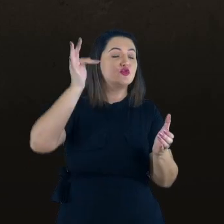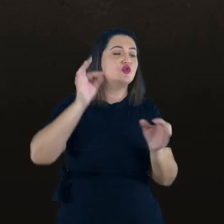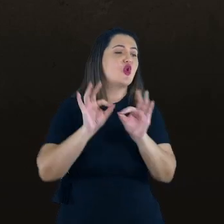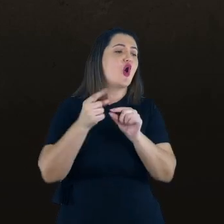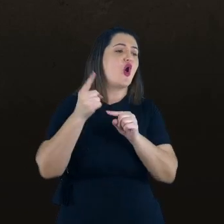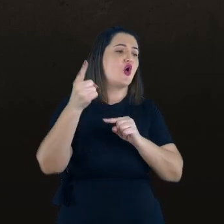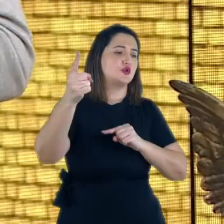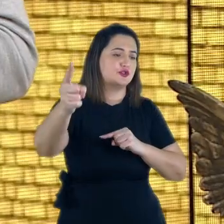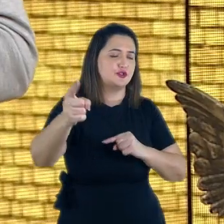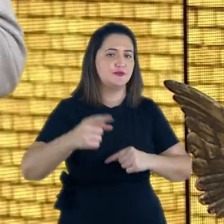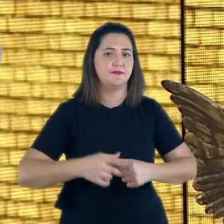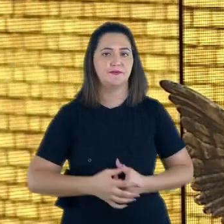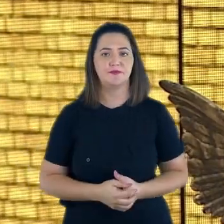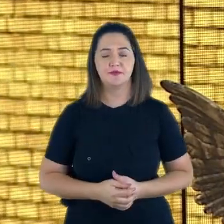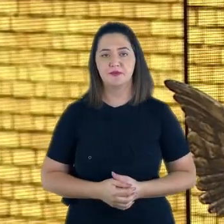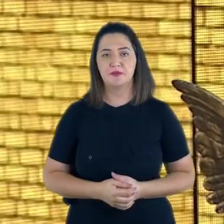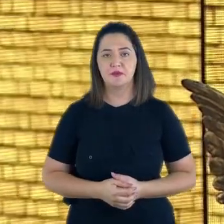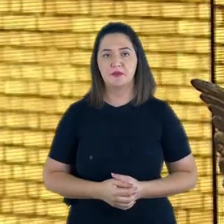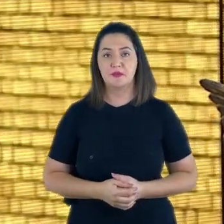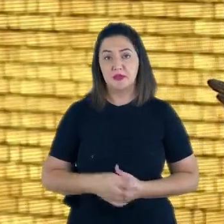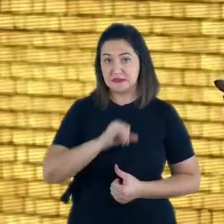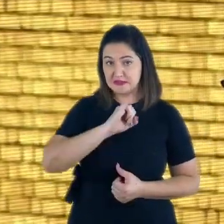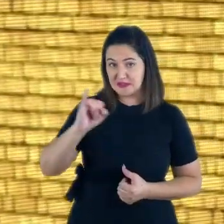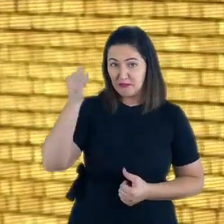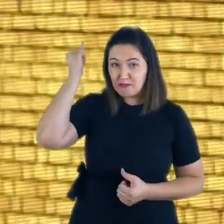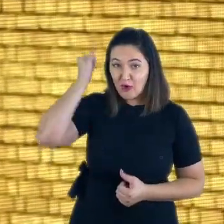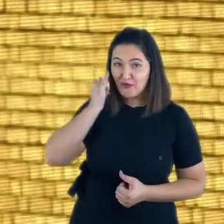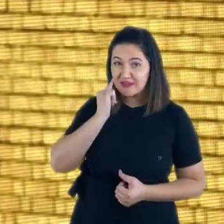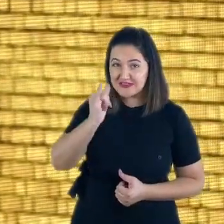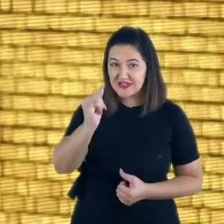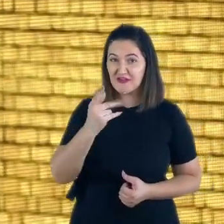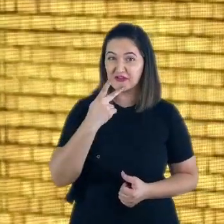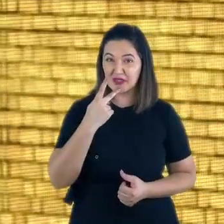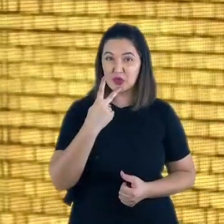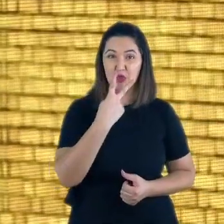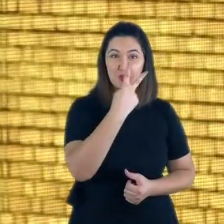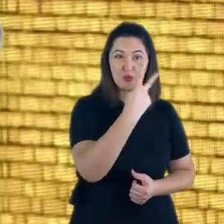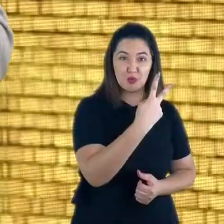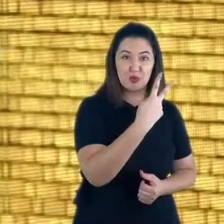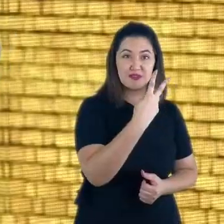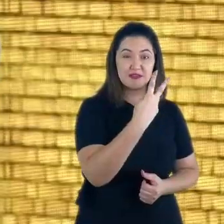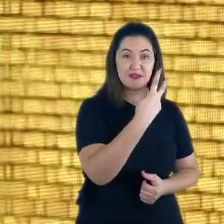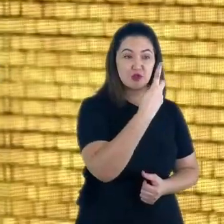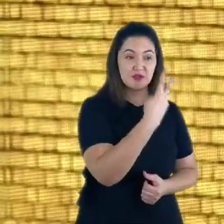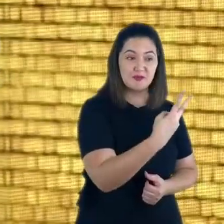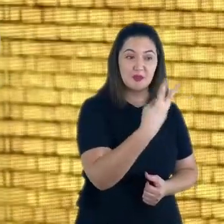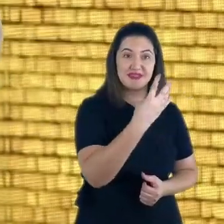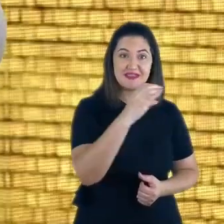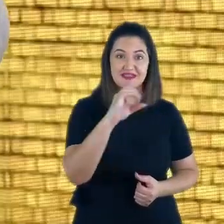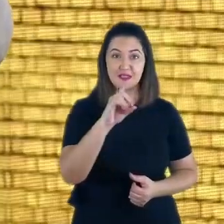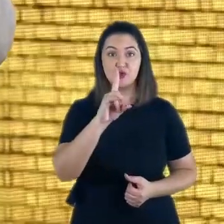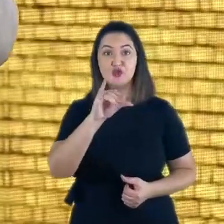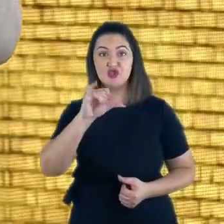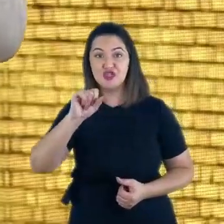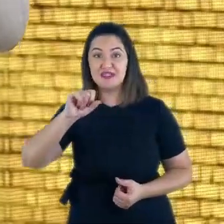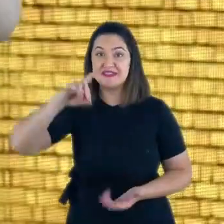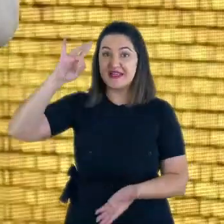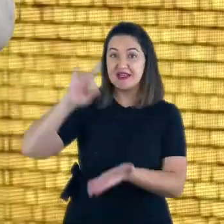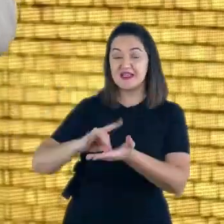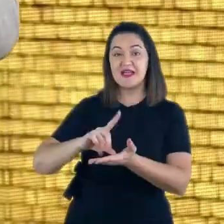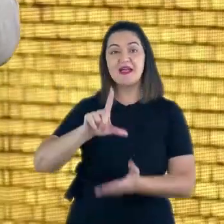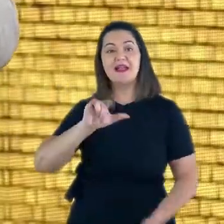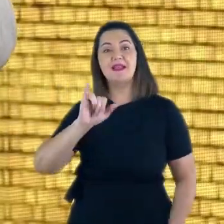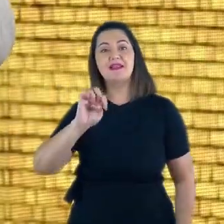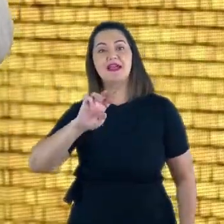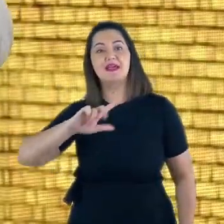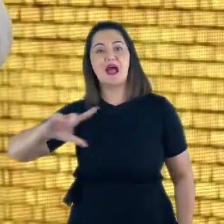verso 26. Ora, se a profecia estivesse falando de 2.300 dias literais, ou de 1.150